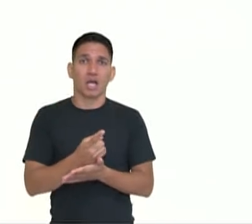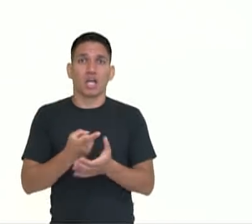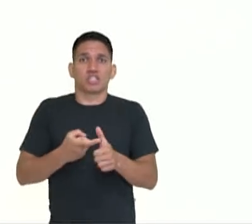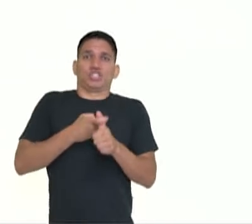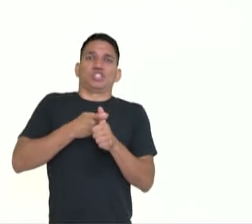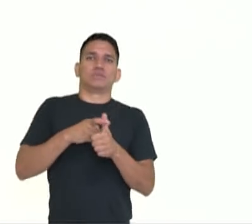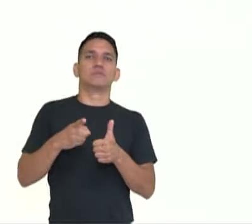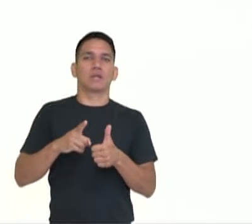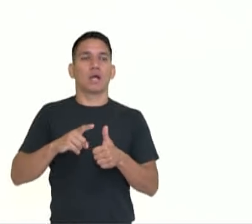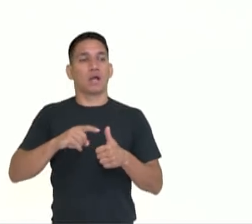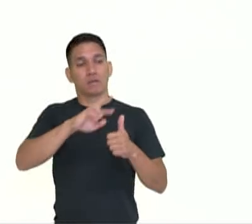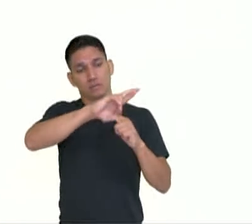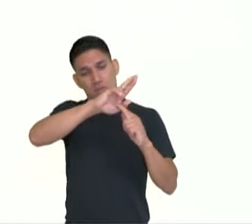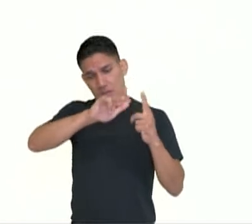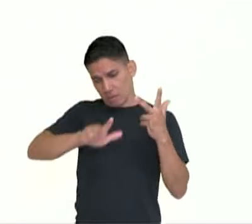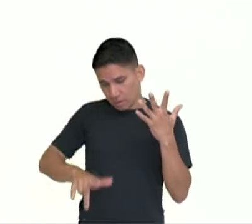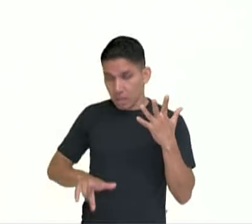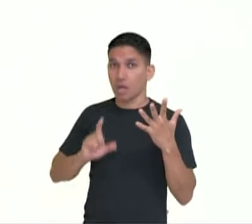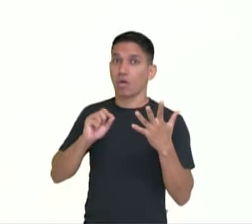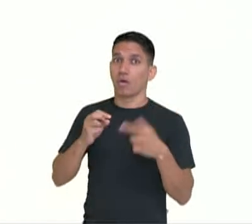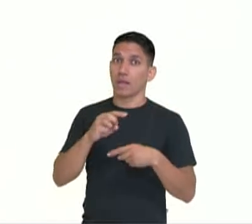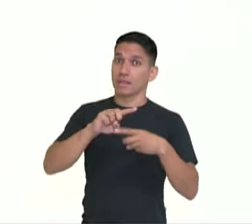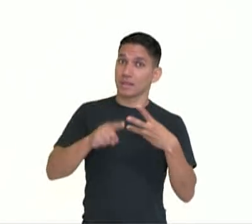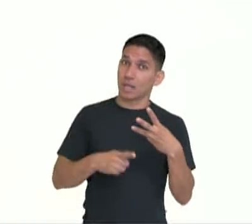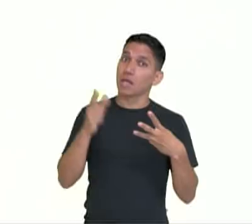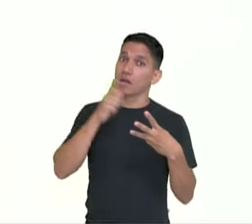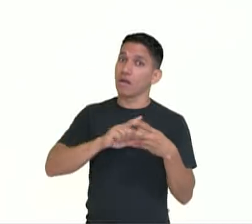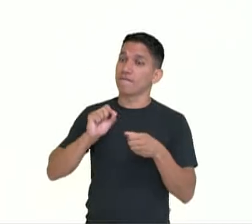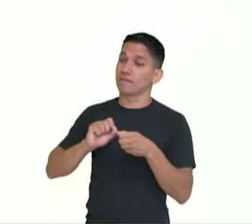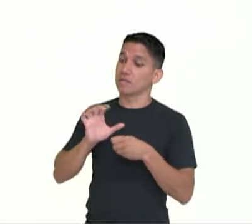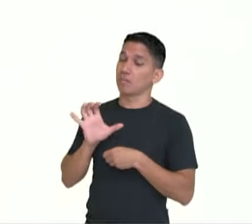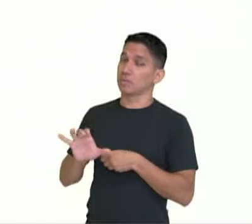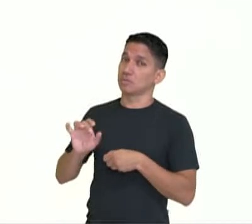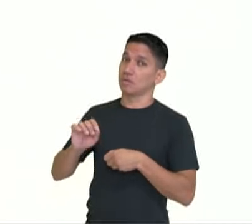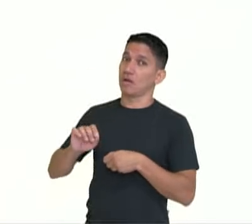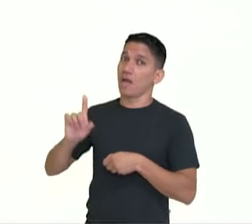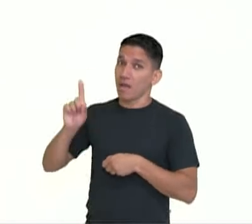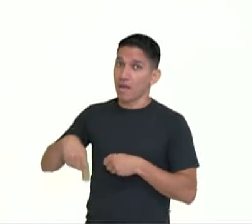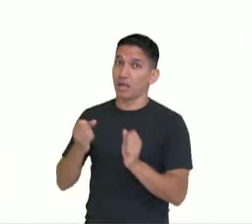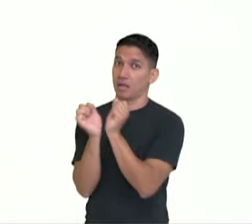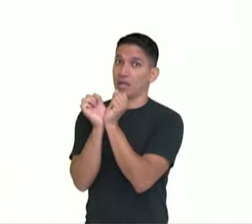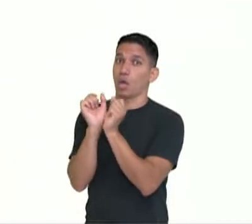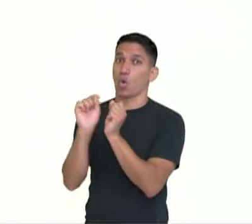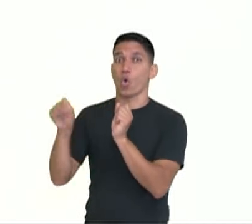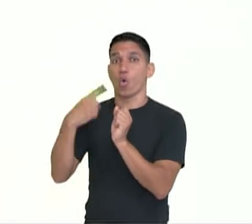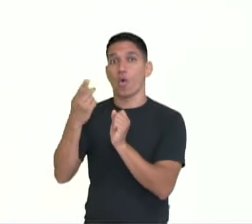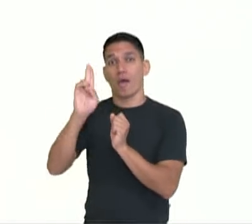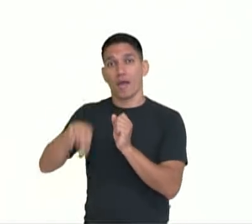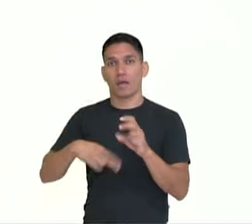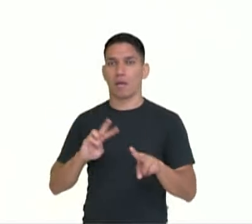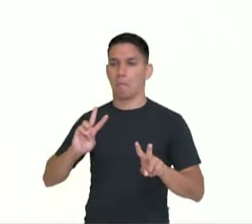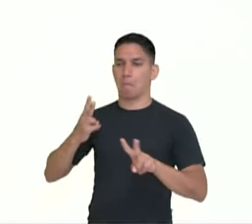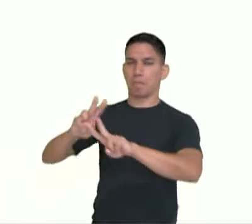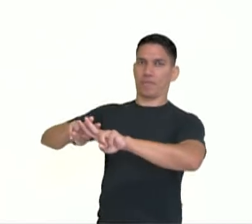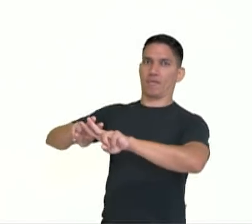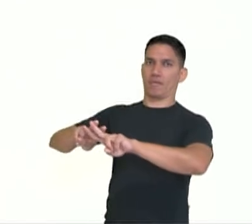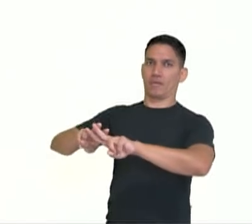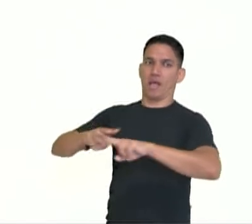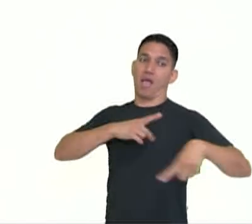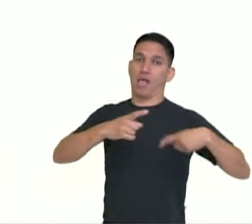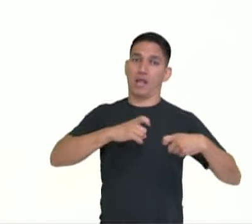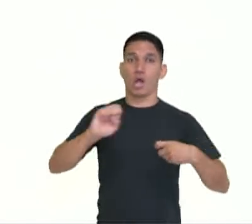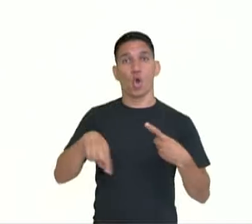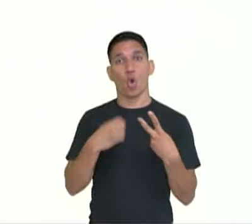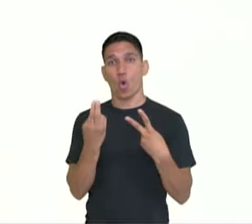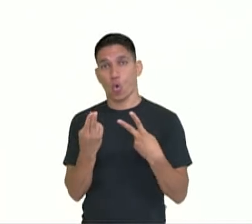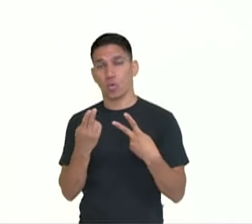assim, em padrão que faziam uma pessoa virar escrava. Ou ser um prisioneiro de guerra, ou não pagar as dívidas, ou um